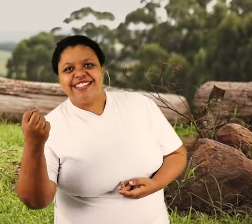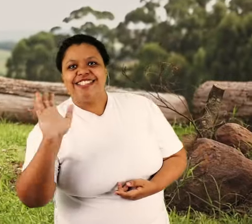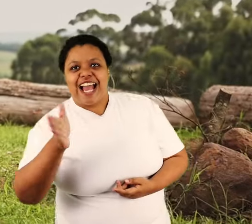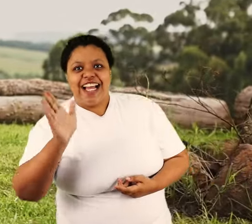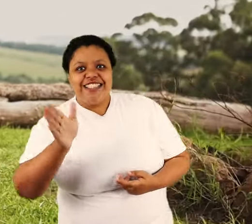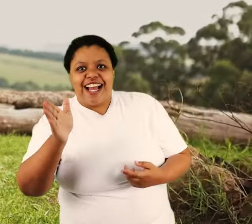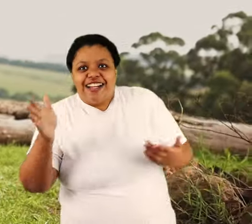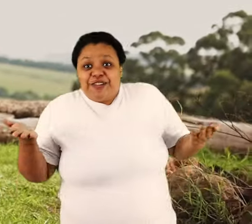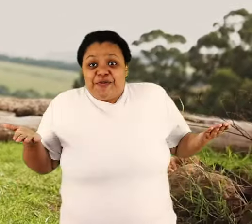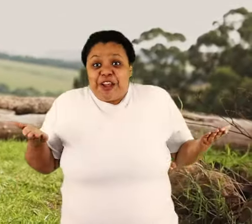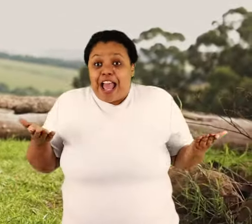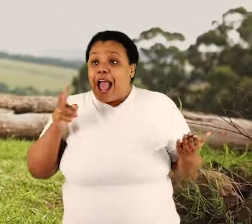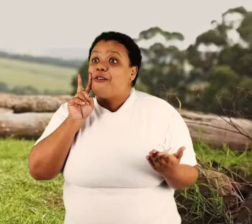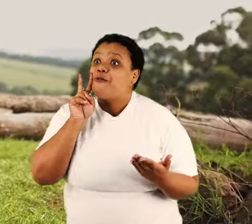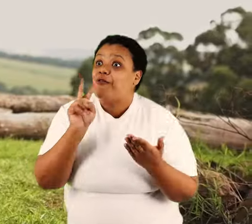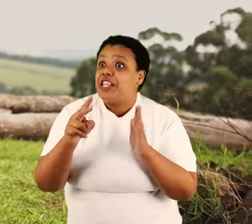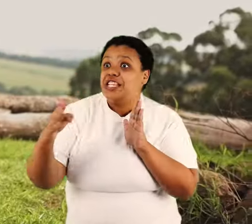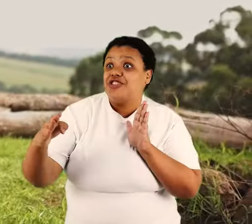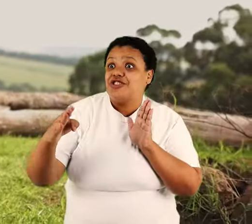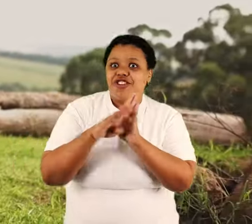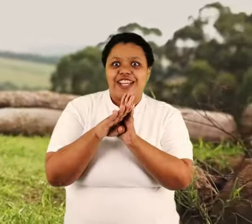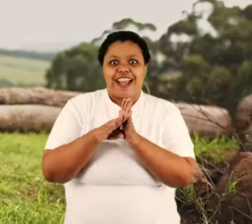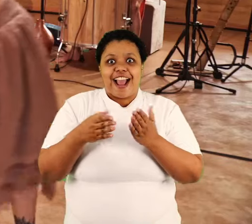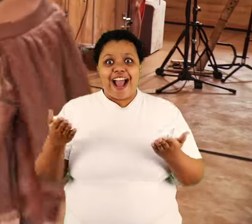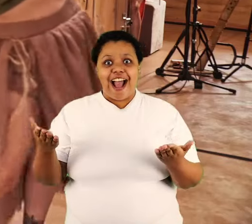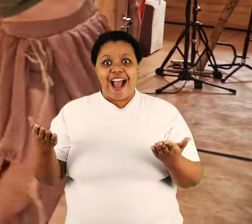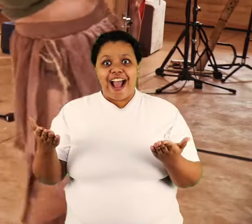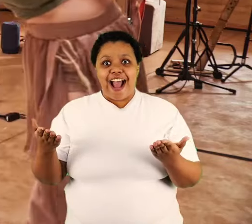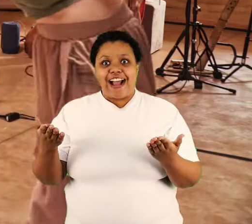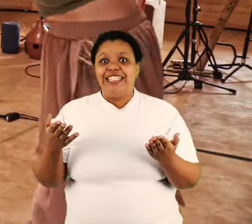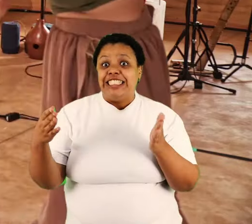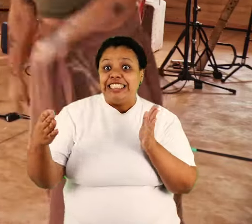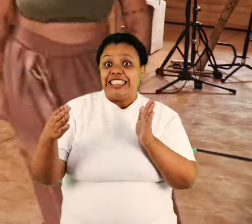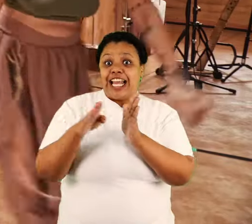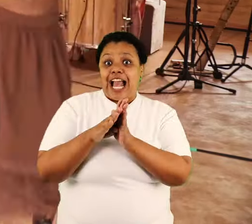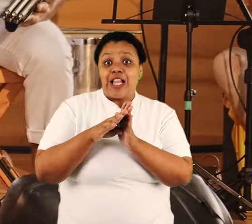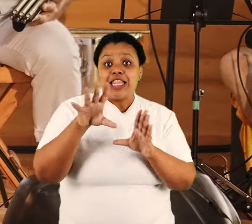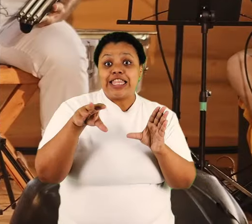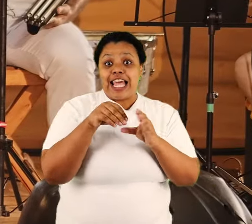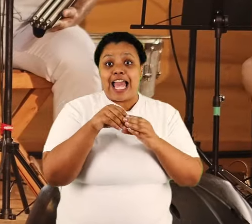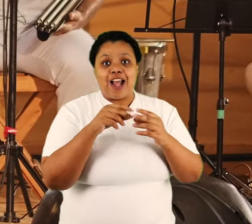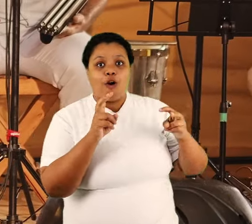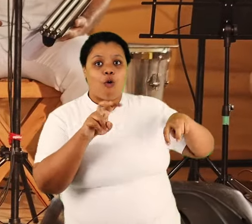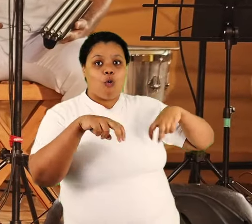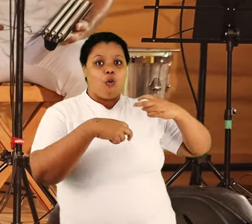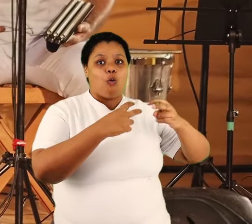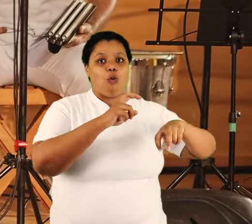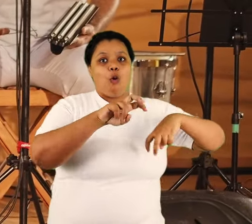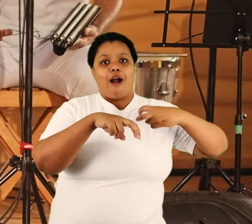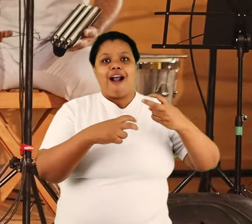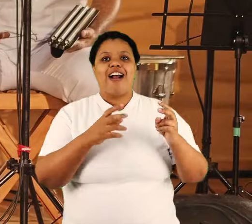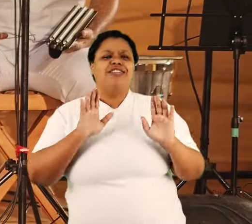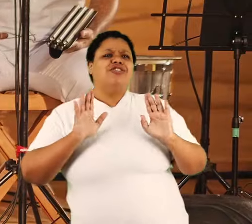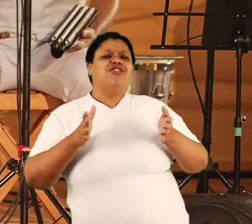paixão. Te vi, te vi chegando na gira